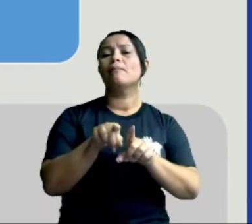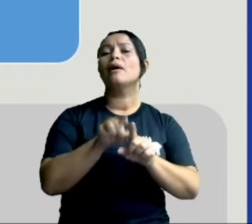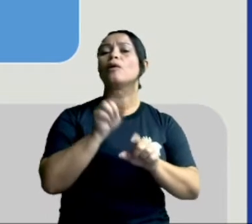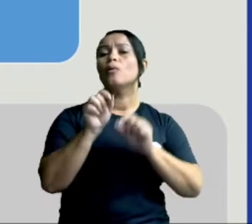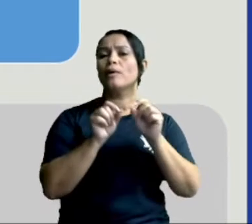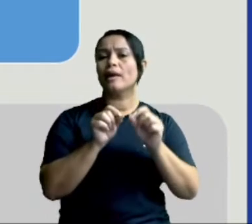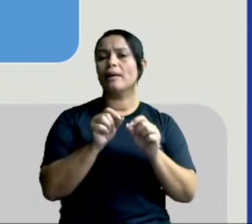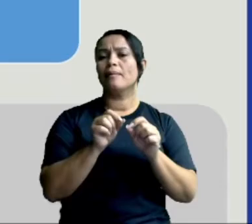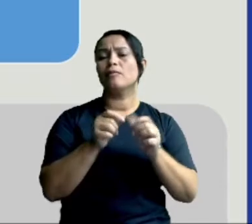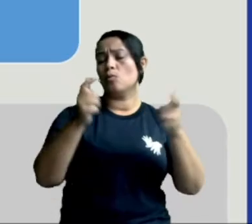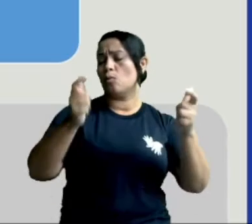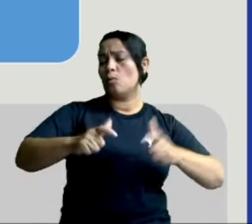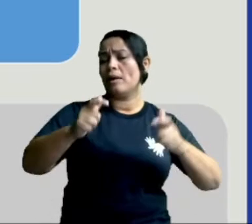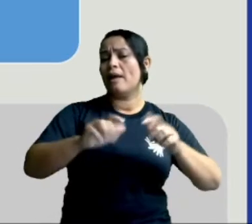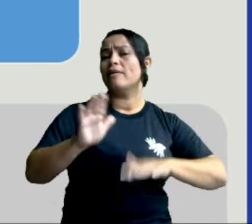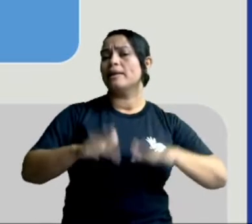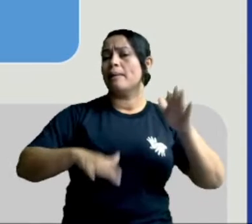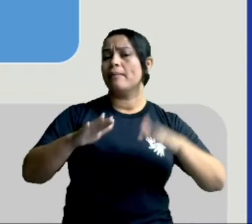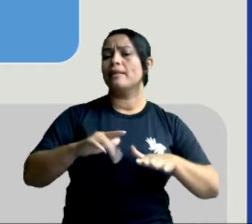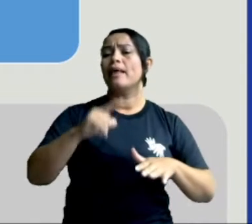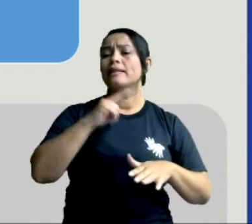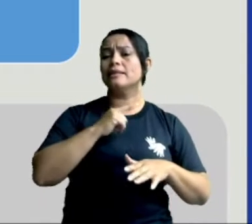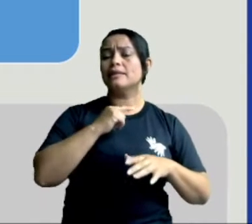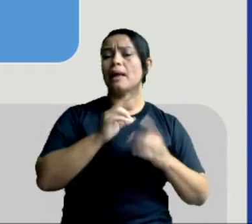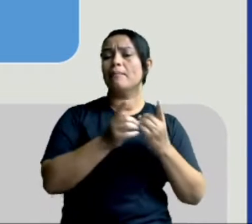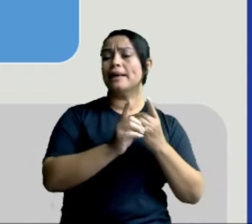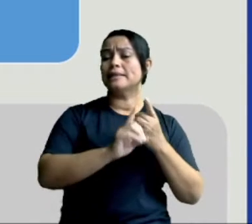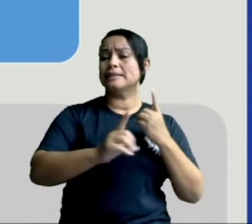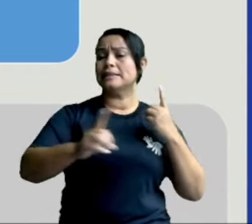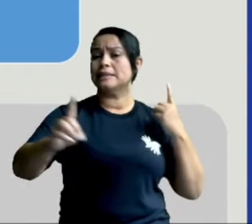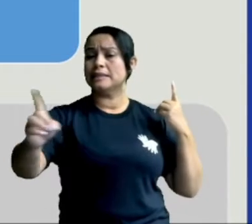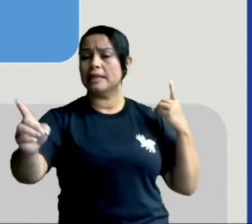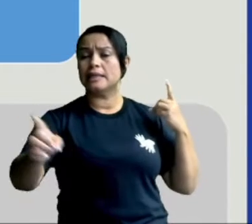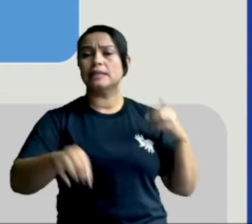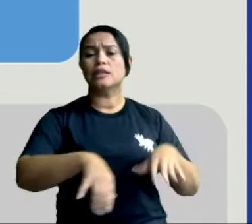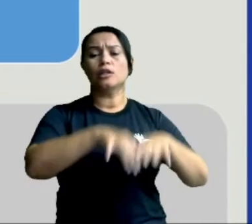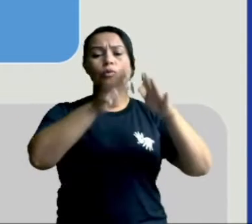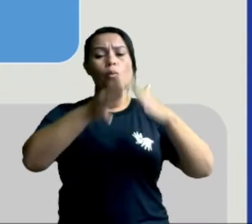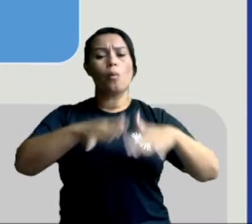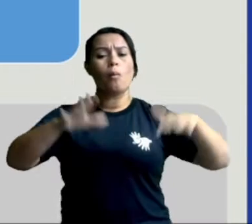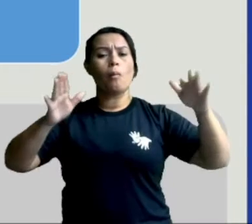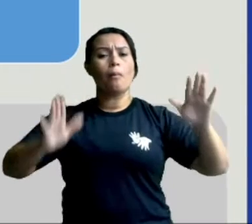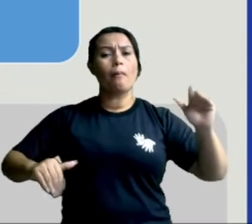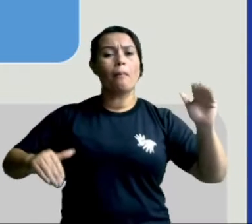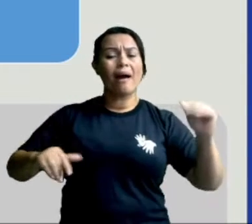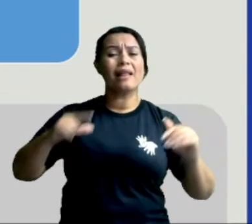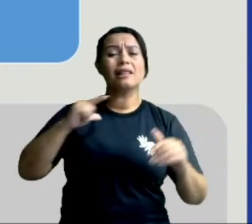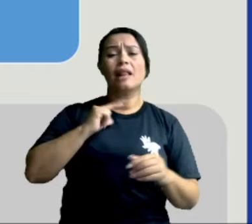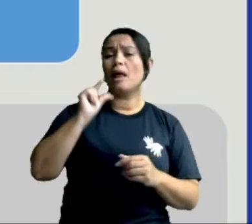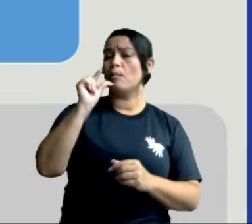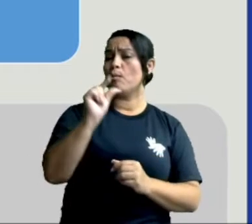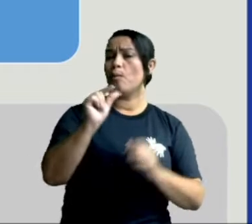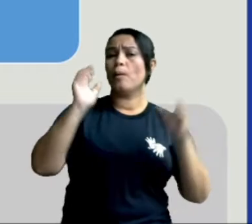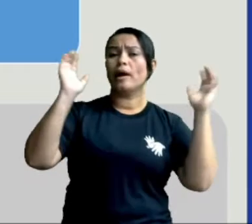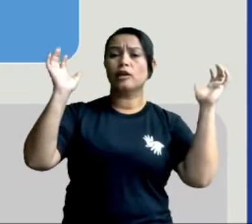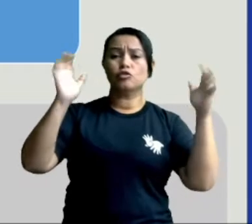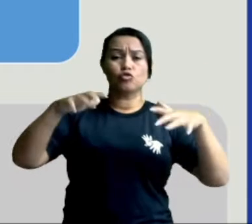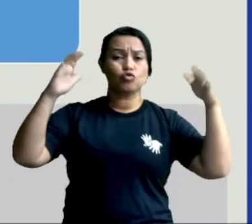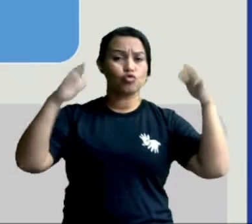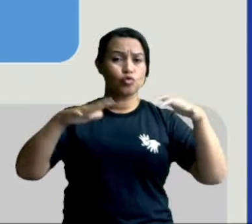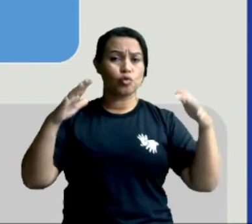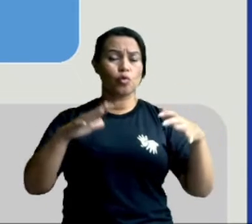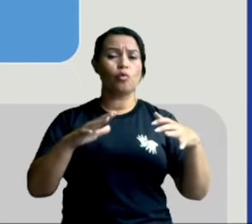diminuição de um dado lugar as áreas mais distantes do mar recebem menos chuva